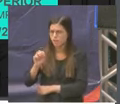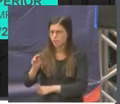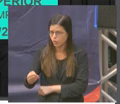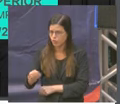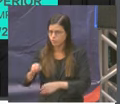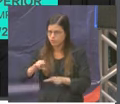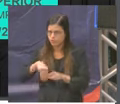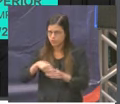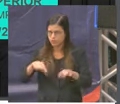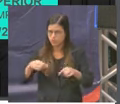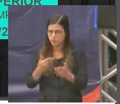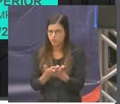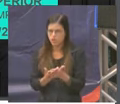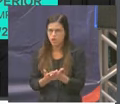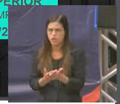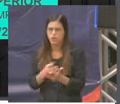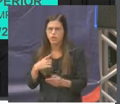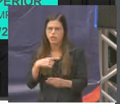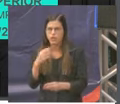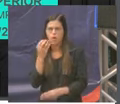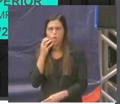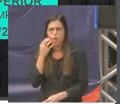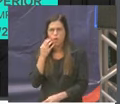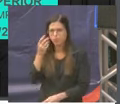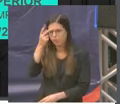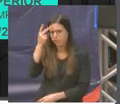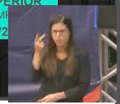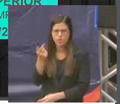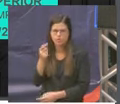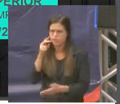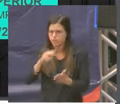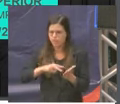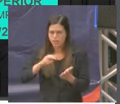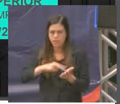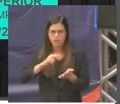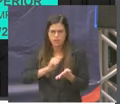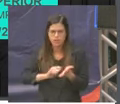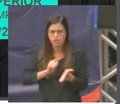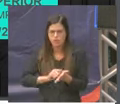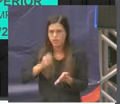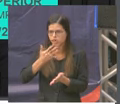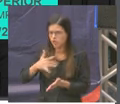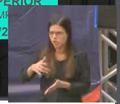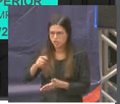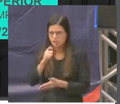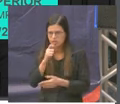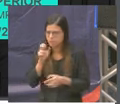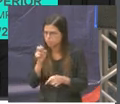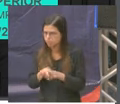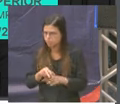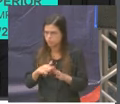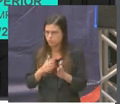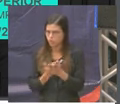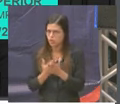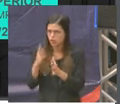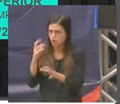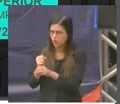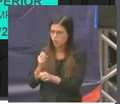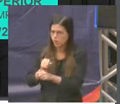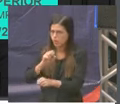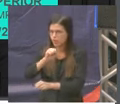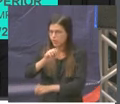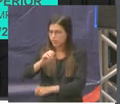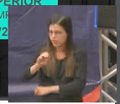esquerdo, aquele cantinho cor-de-rosa ali, tem os analfabetos, tem a criançada que não entrou ainda, que está no... somando verdinho com rosinha ali, tem 80